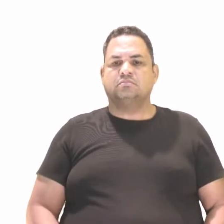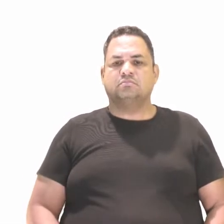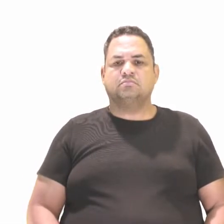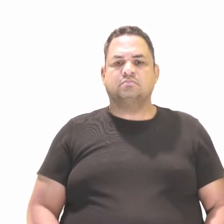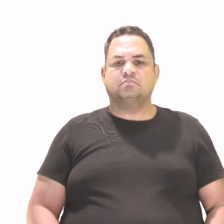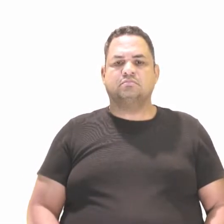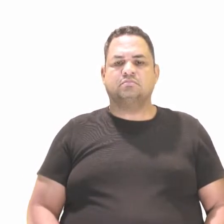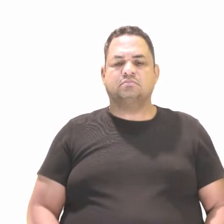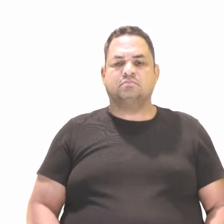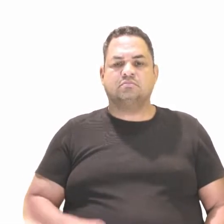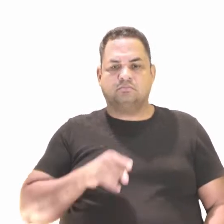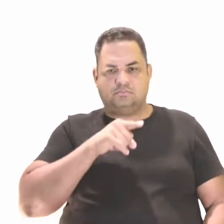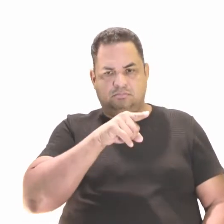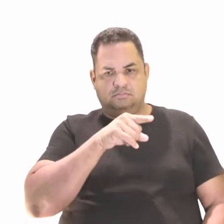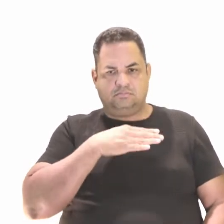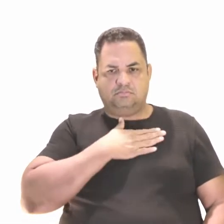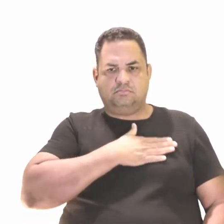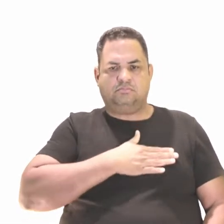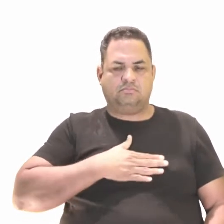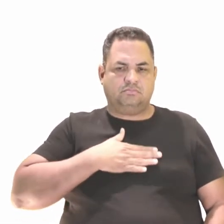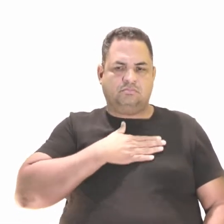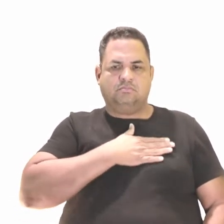like? Você